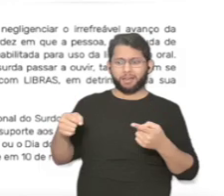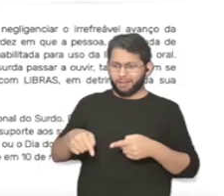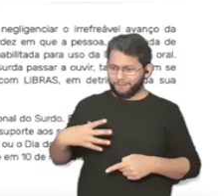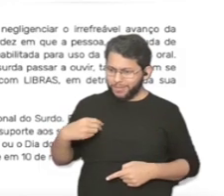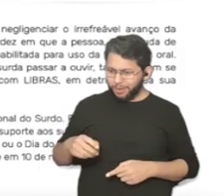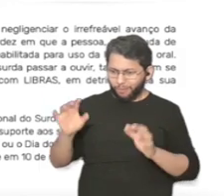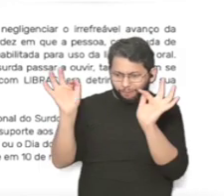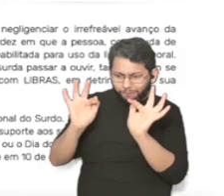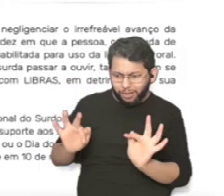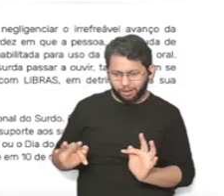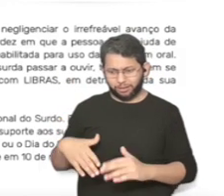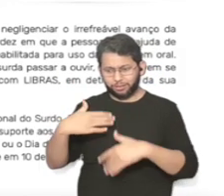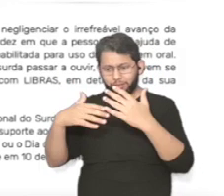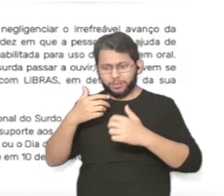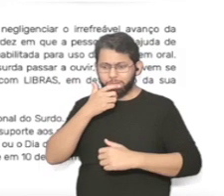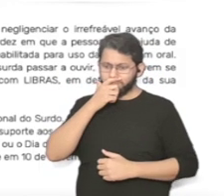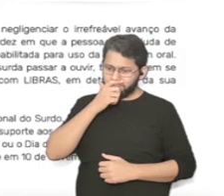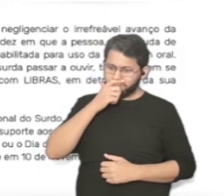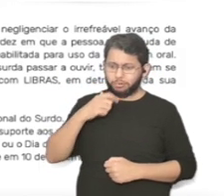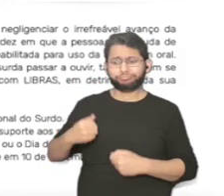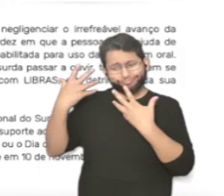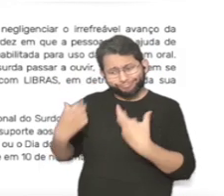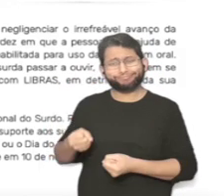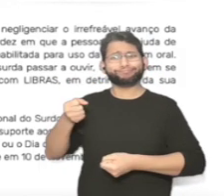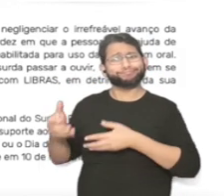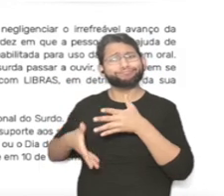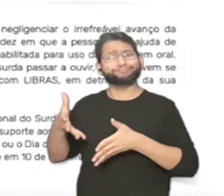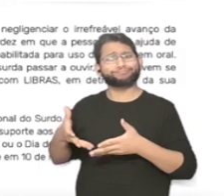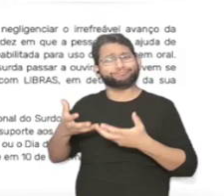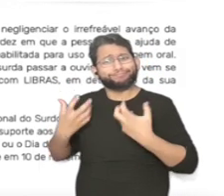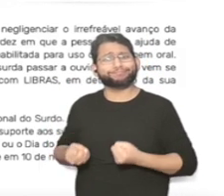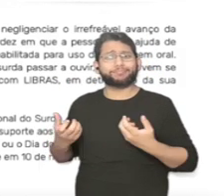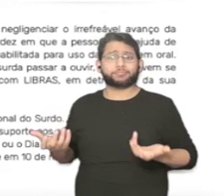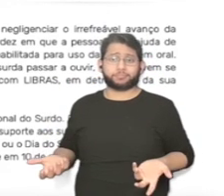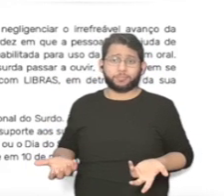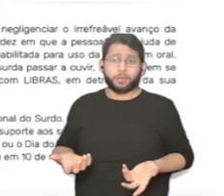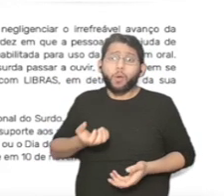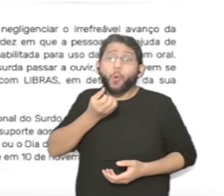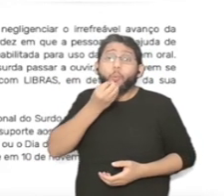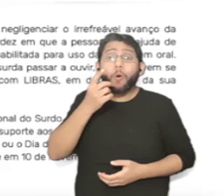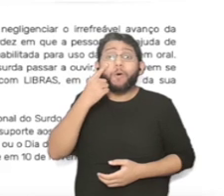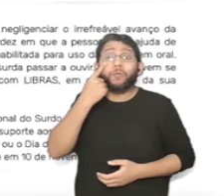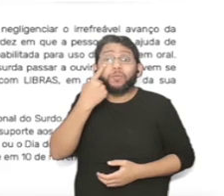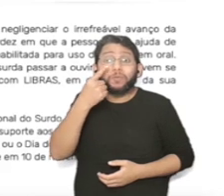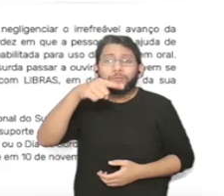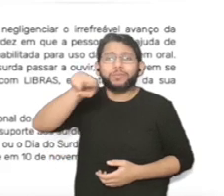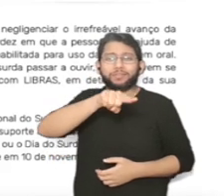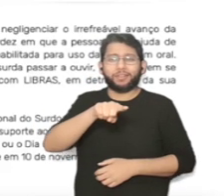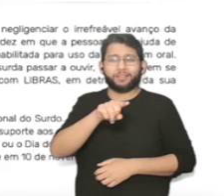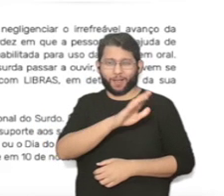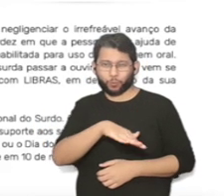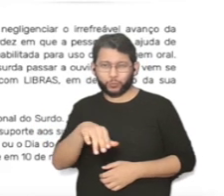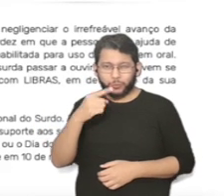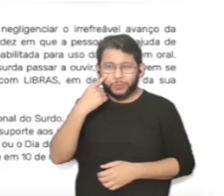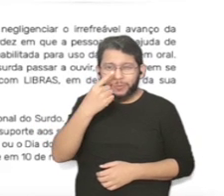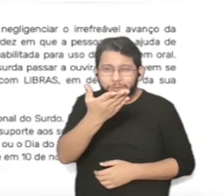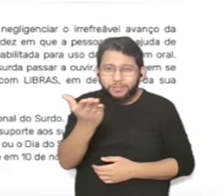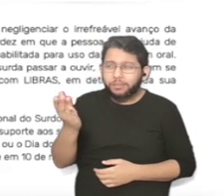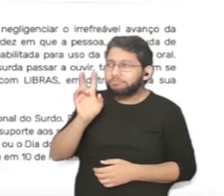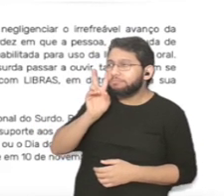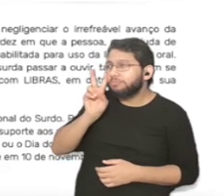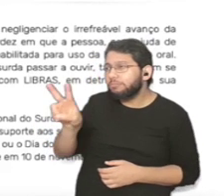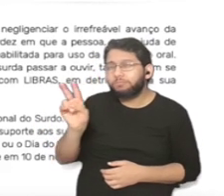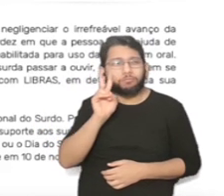se desenvolvendo muito melhor. Então, eu acho que é interessante ver casos